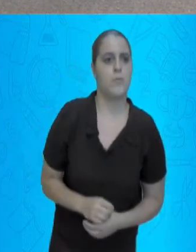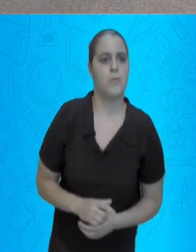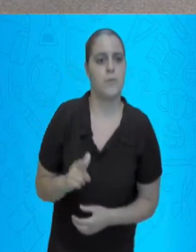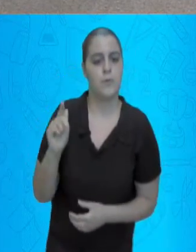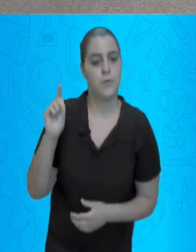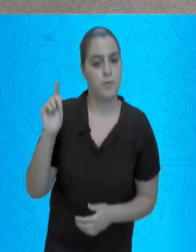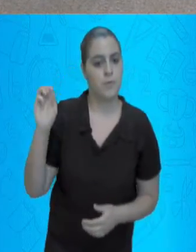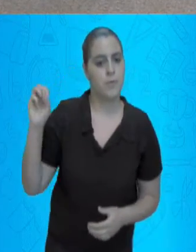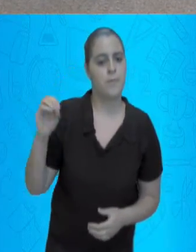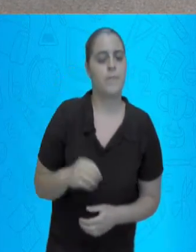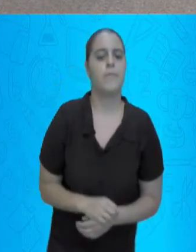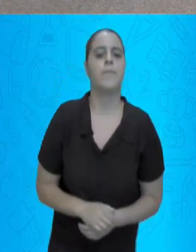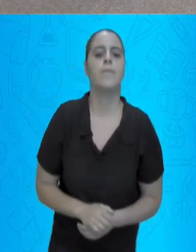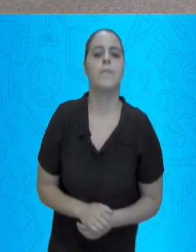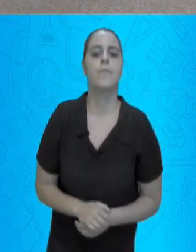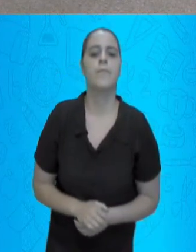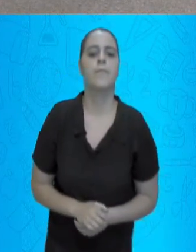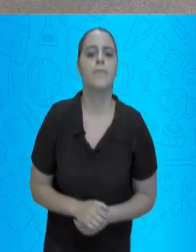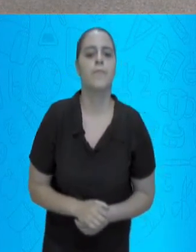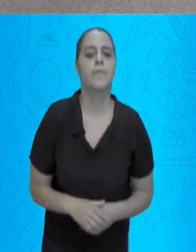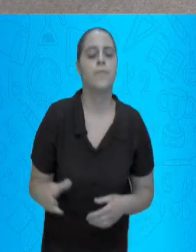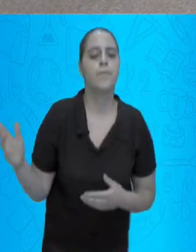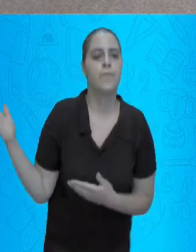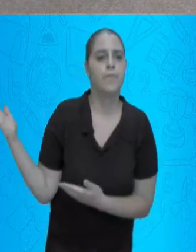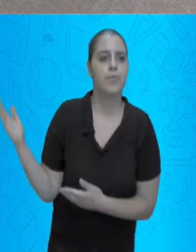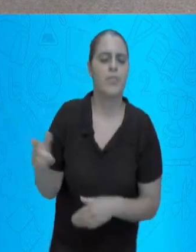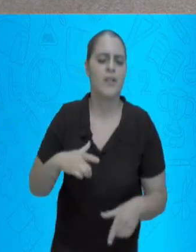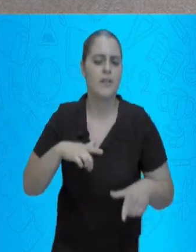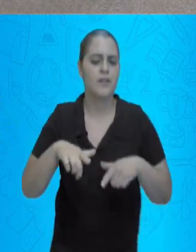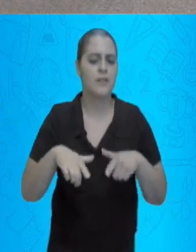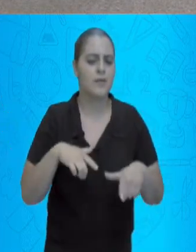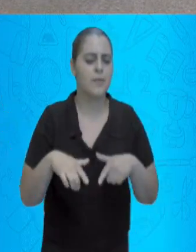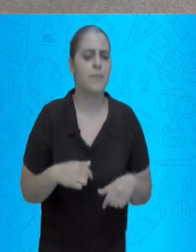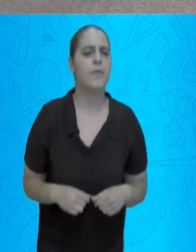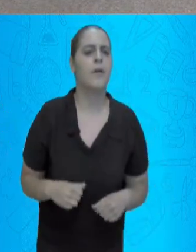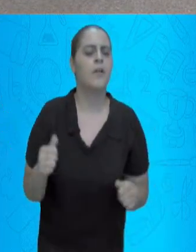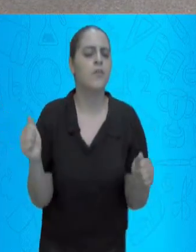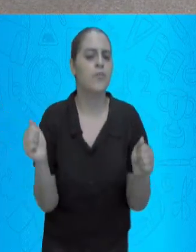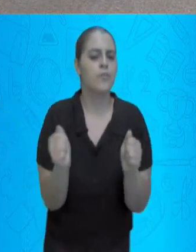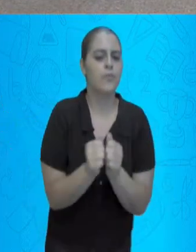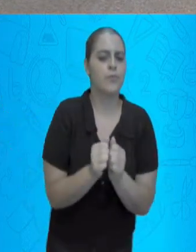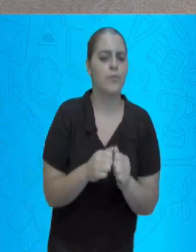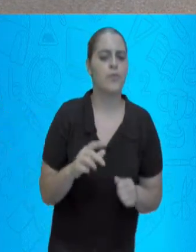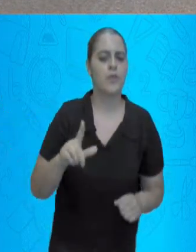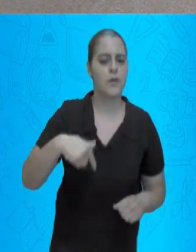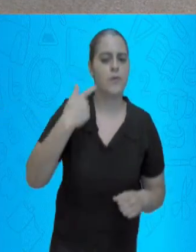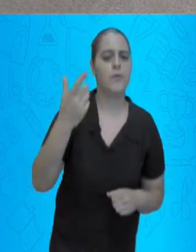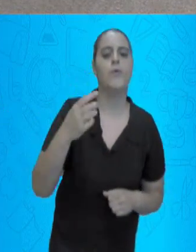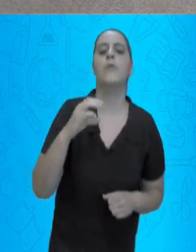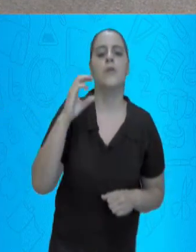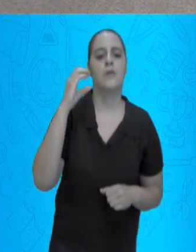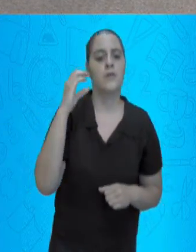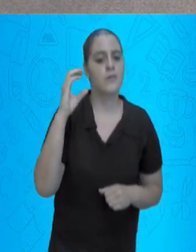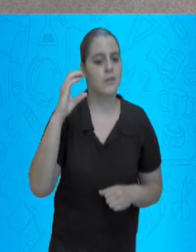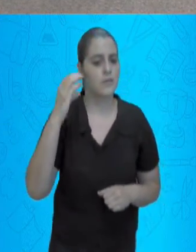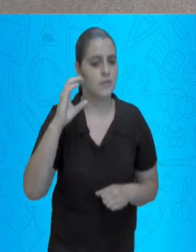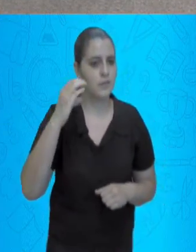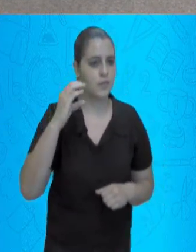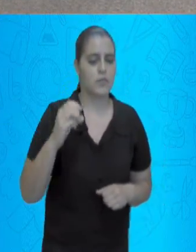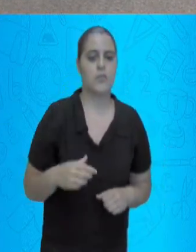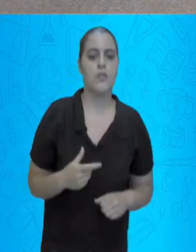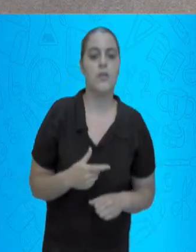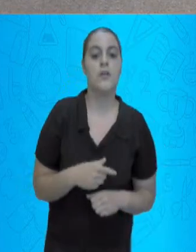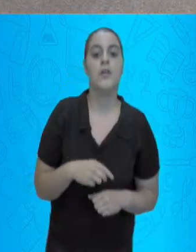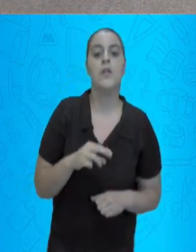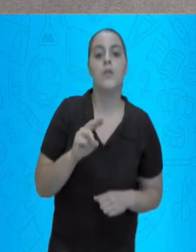paleontólogo. E a paleontologia, ela trabalha associada a outras ciências. Nenhuma ciência ela trabalha